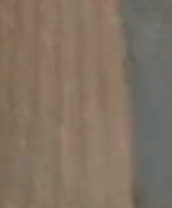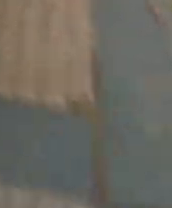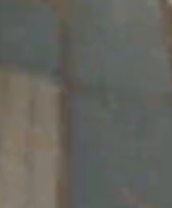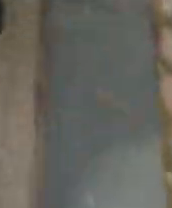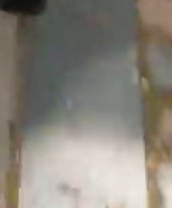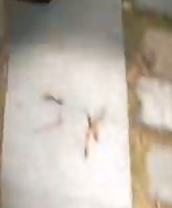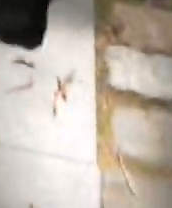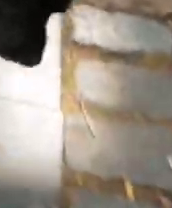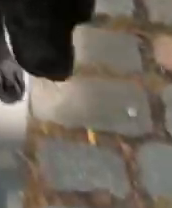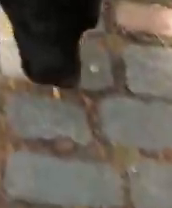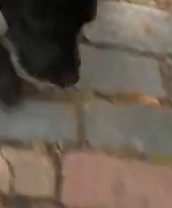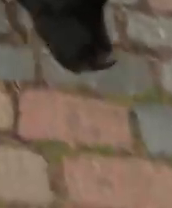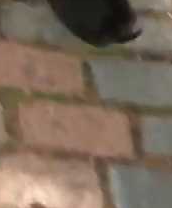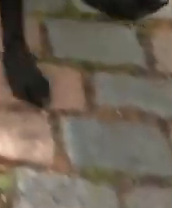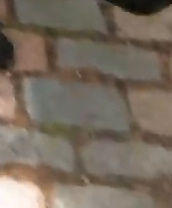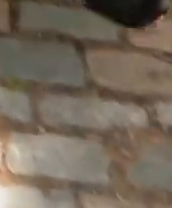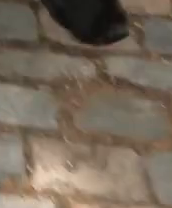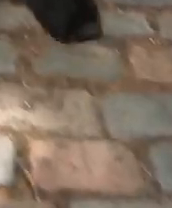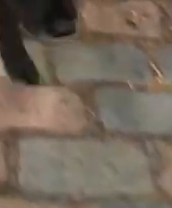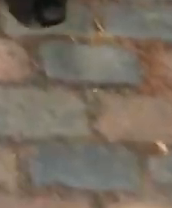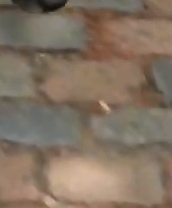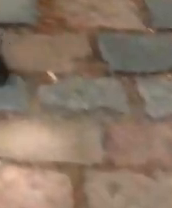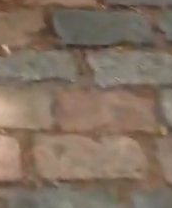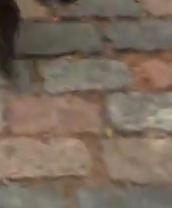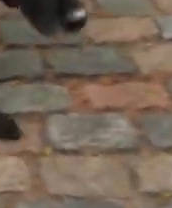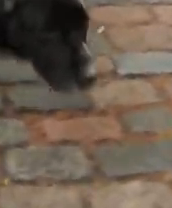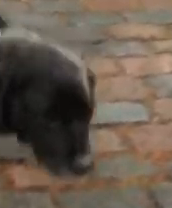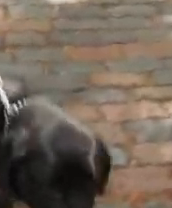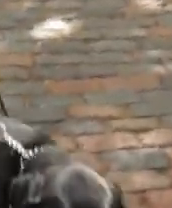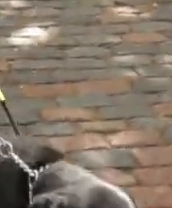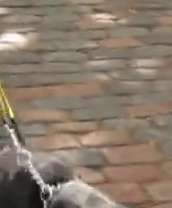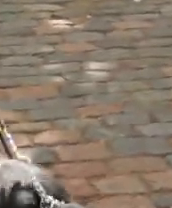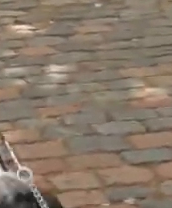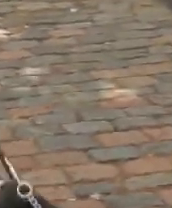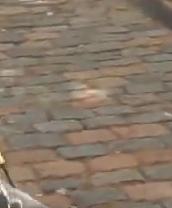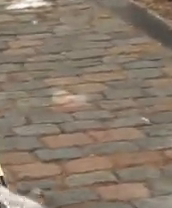Alberto e Sani caminham na rua por uma calçada larga.